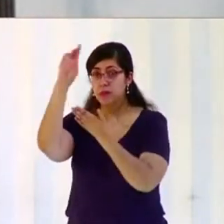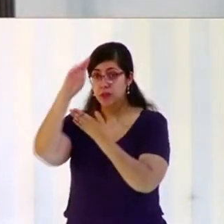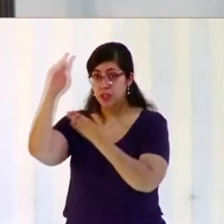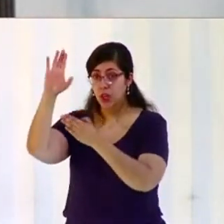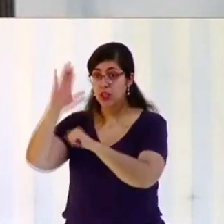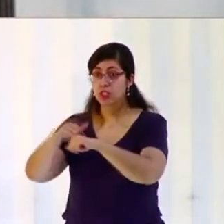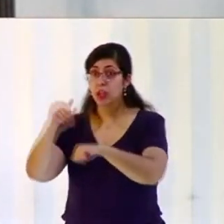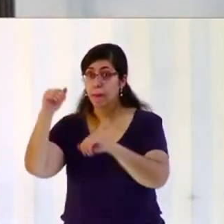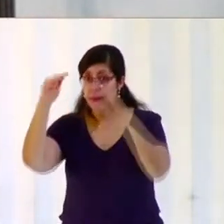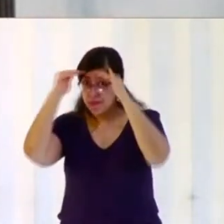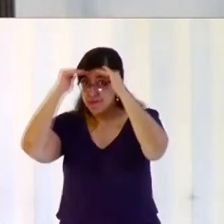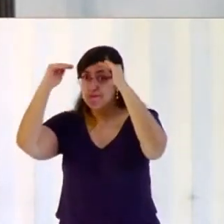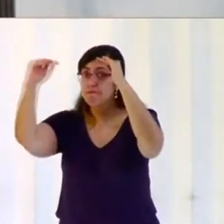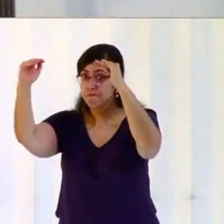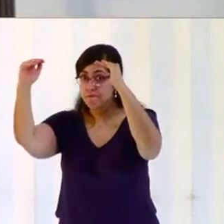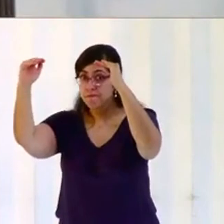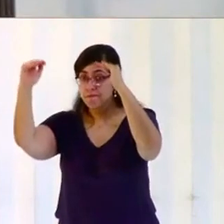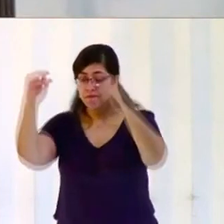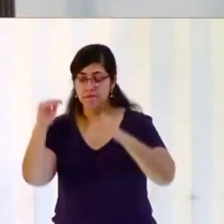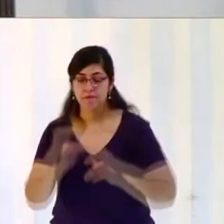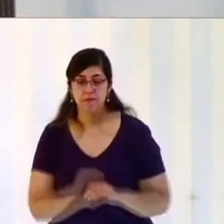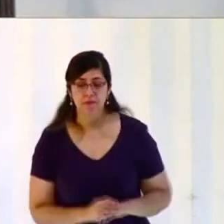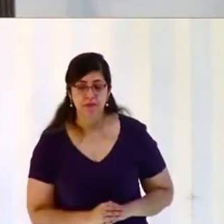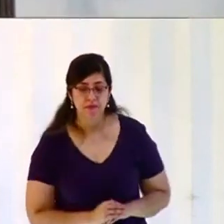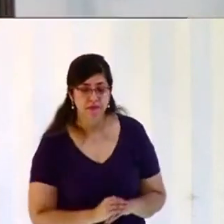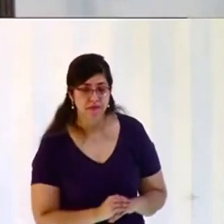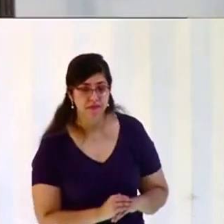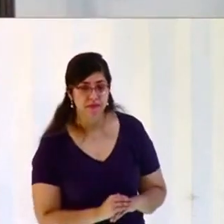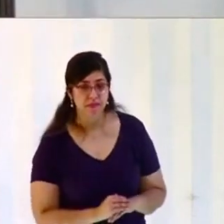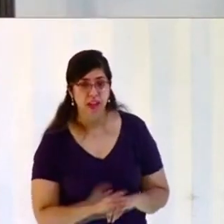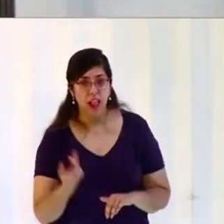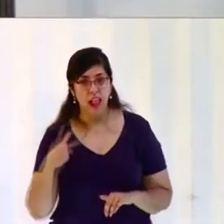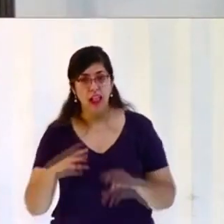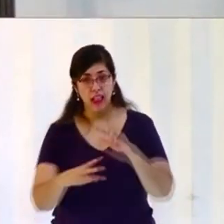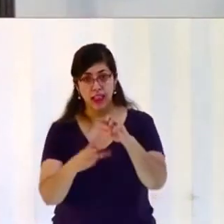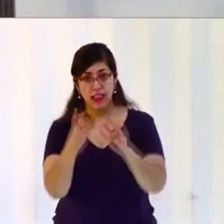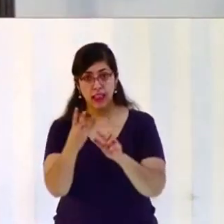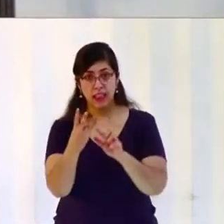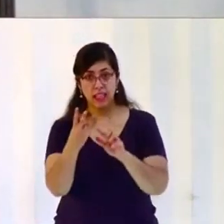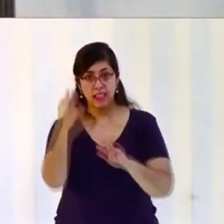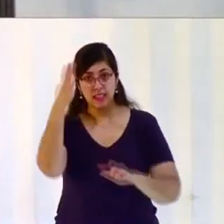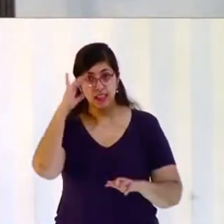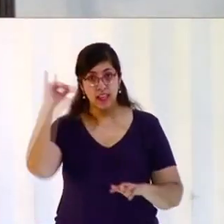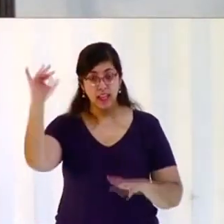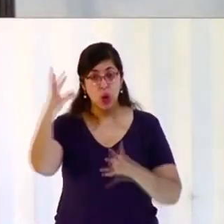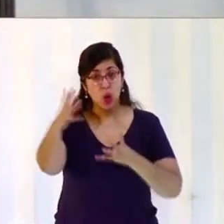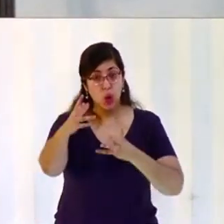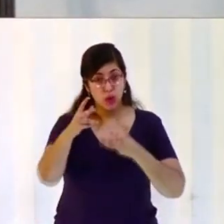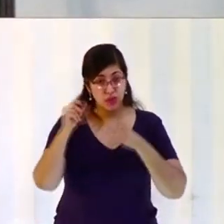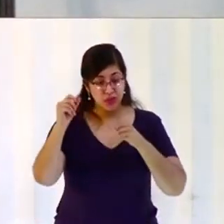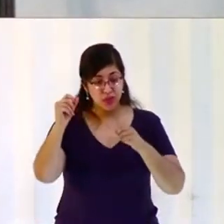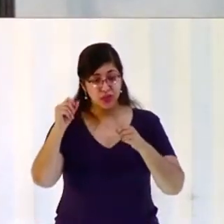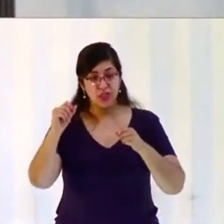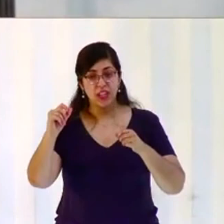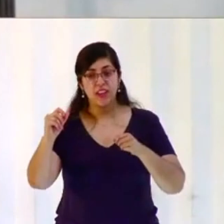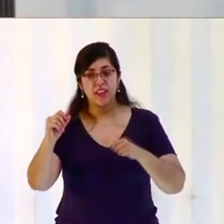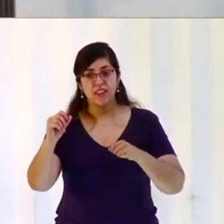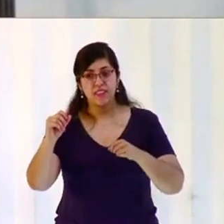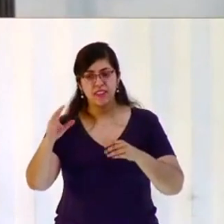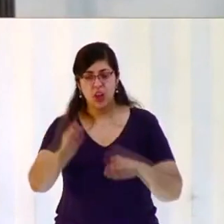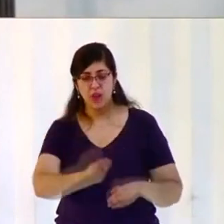comissionamento. Do ponto de vista da designação. São três as ideias aqui: convite, convivência e